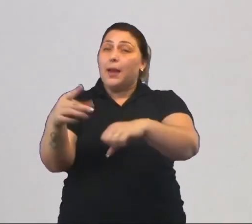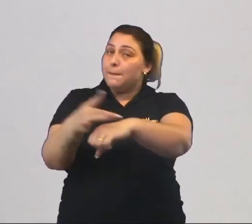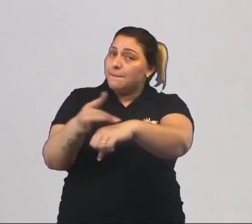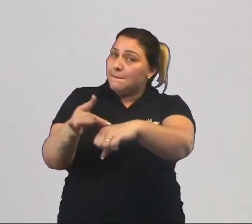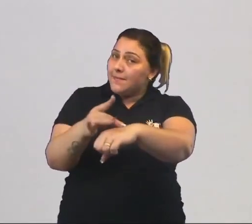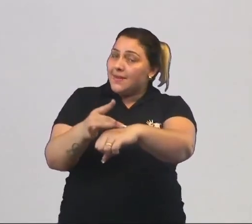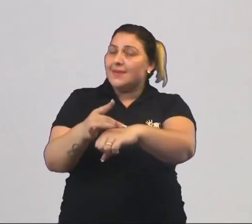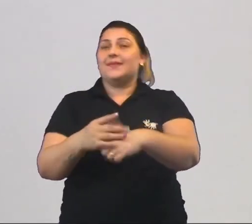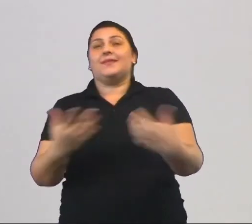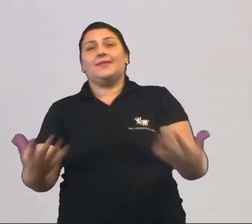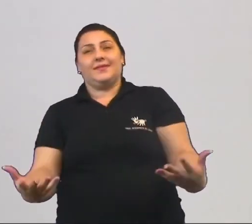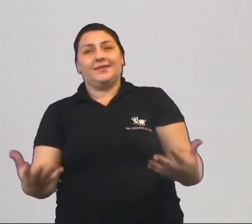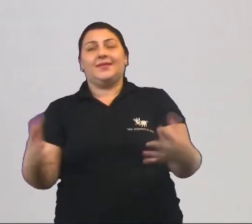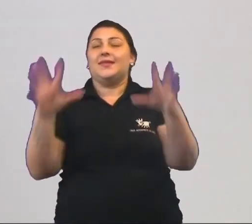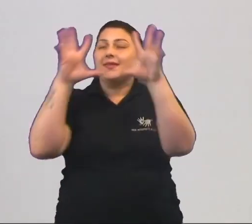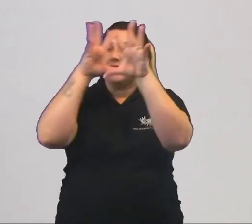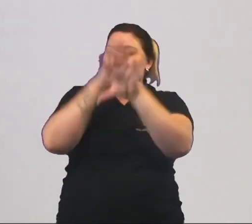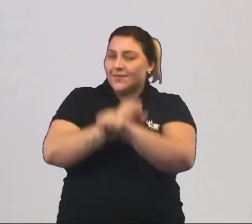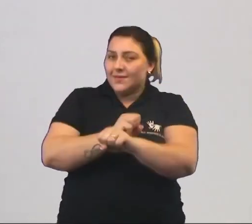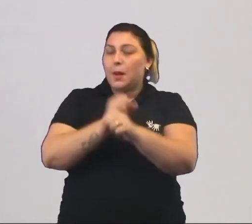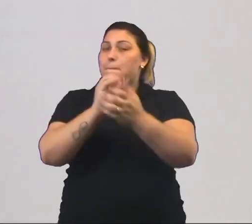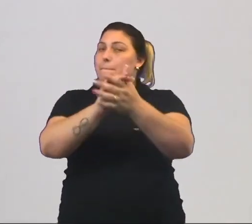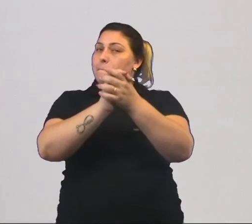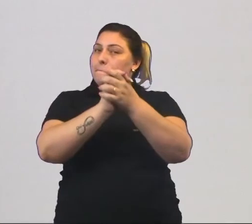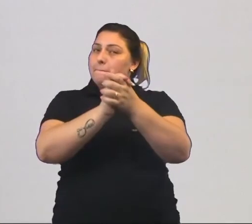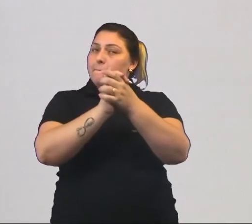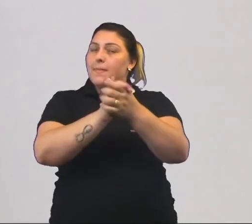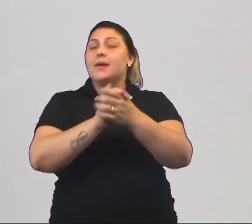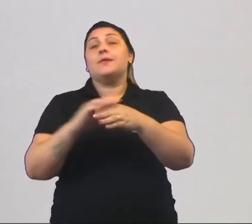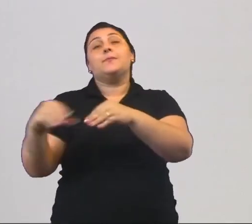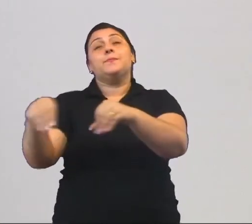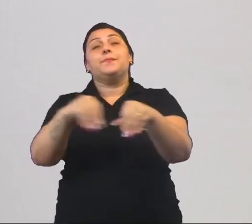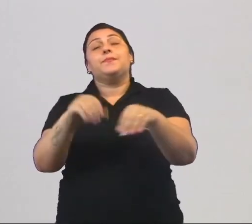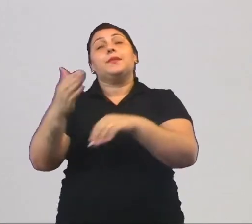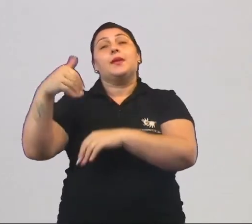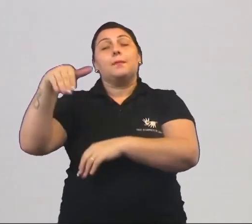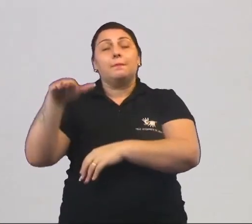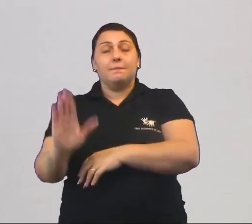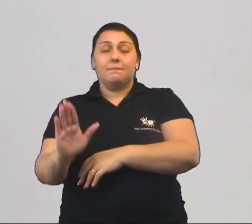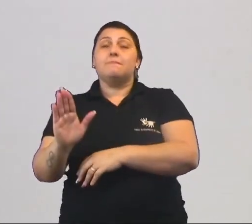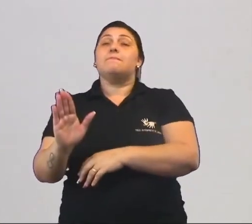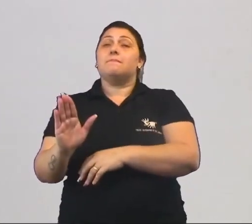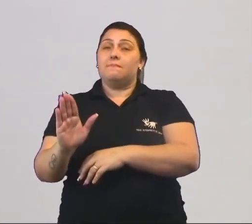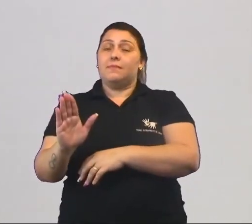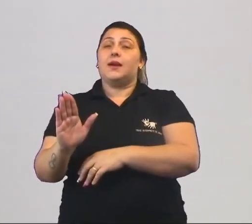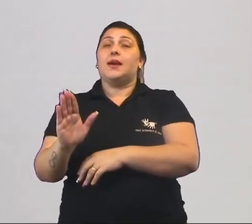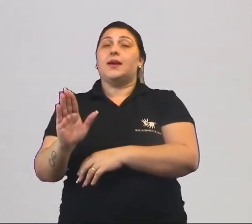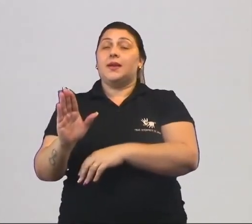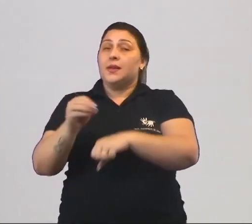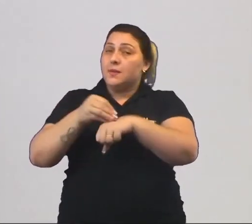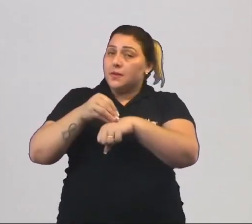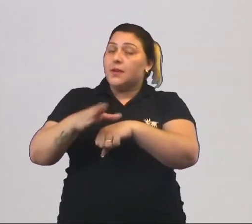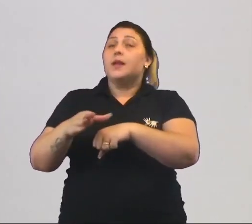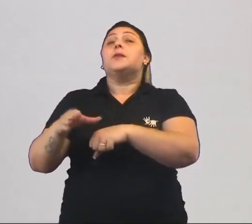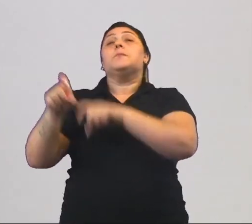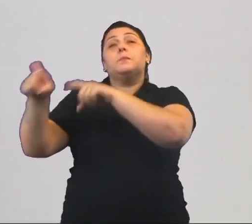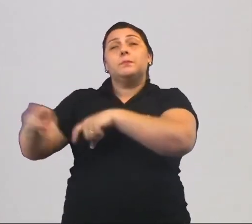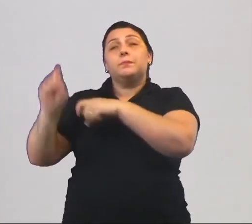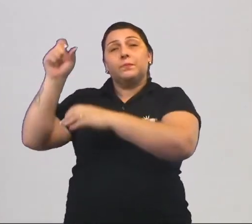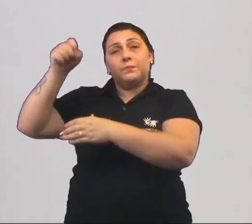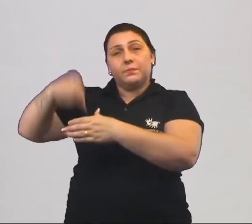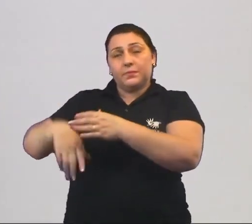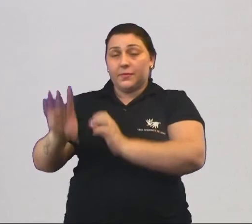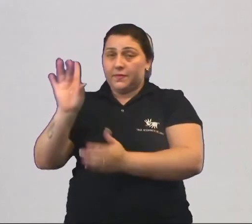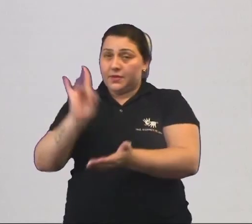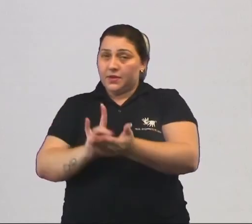Terra preta, terra escura, parabéns! E esse solo é um dos mais recomendados para as atividades agrícolas,